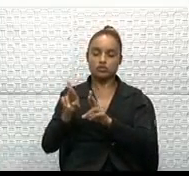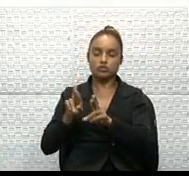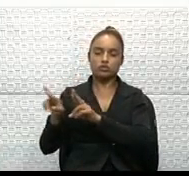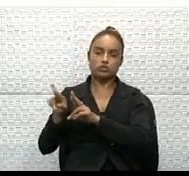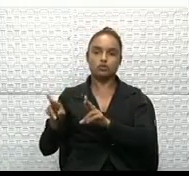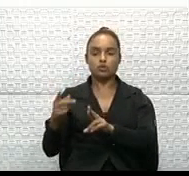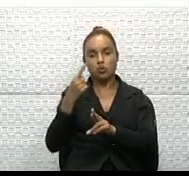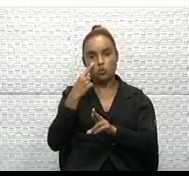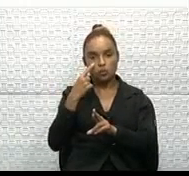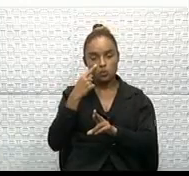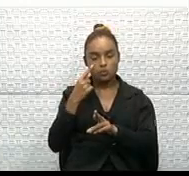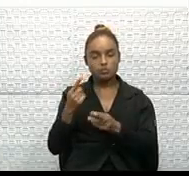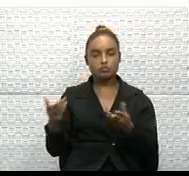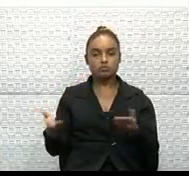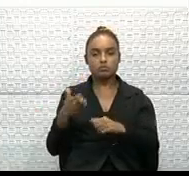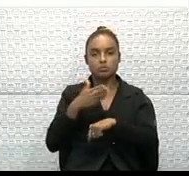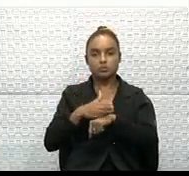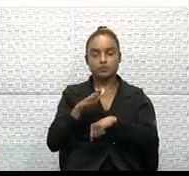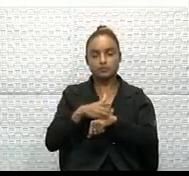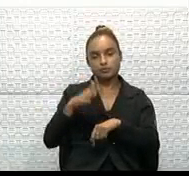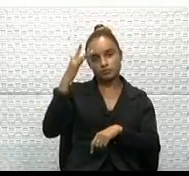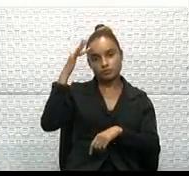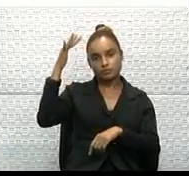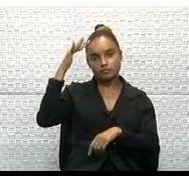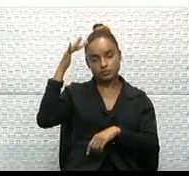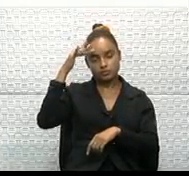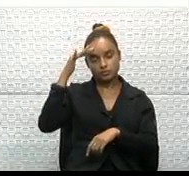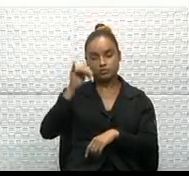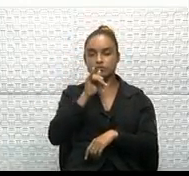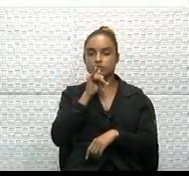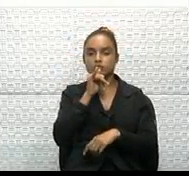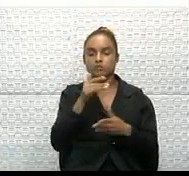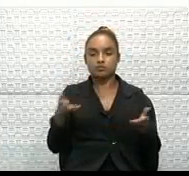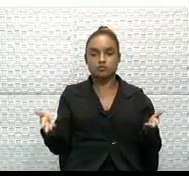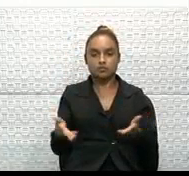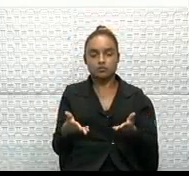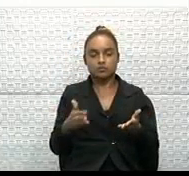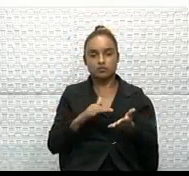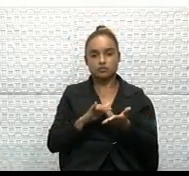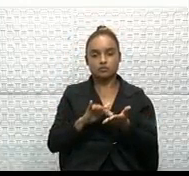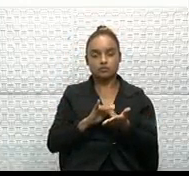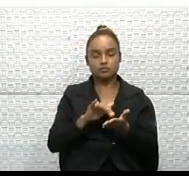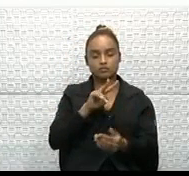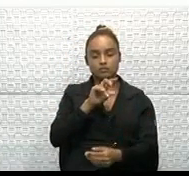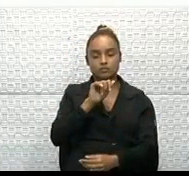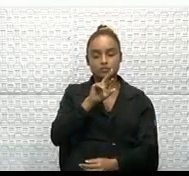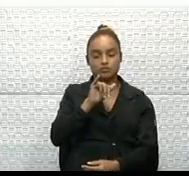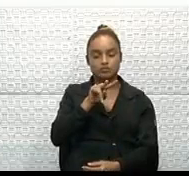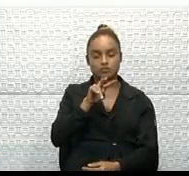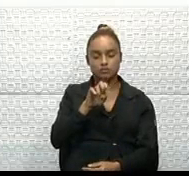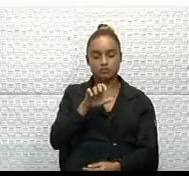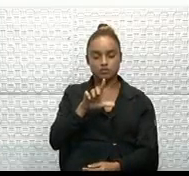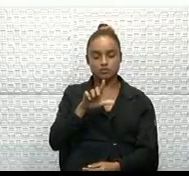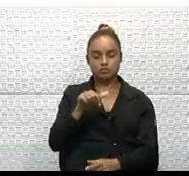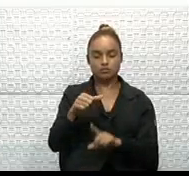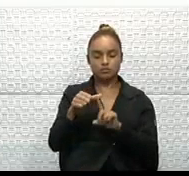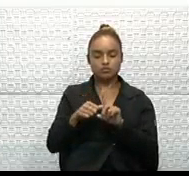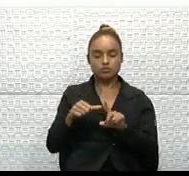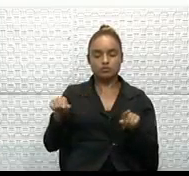Então vamos aplicar essa teoria ao exemplo que nós vimos, né, com a variável mês e com a variável